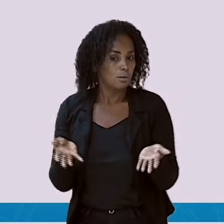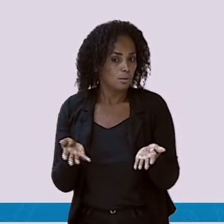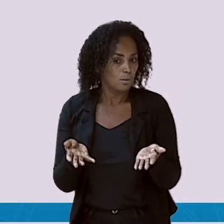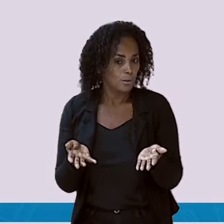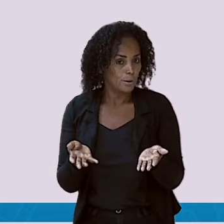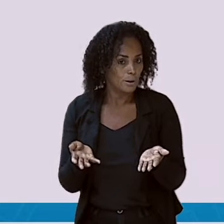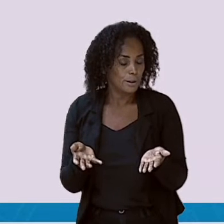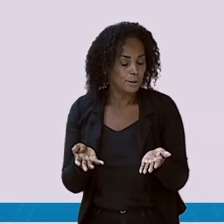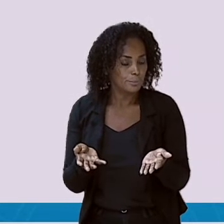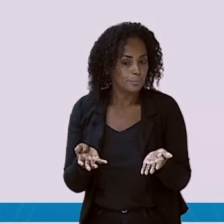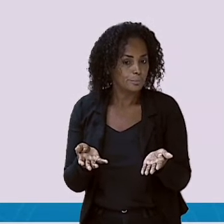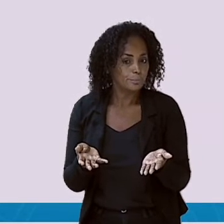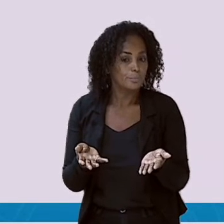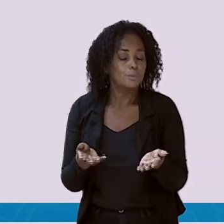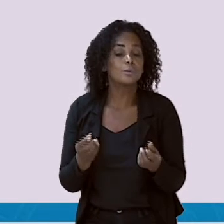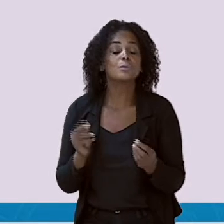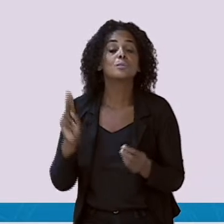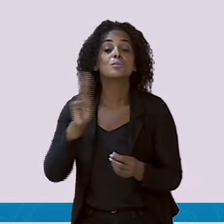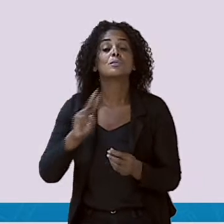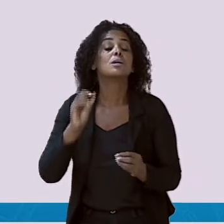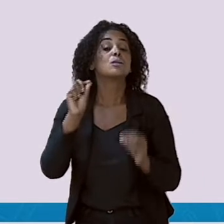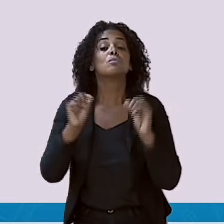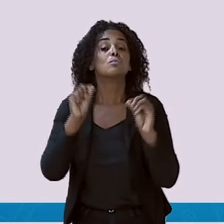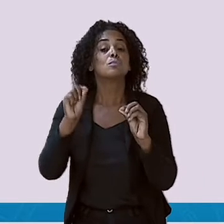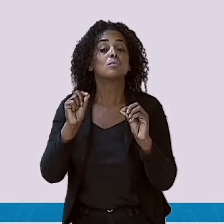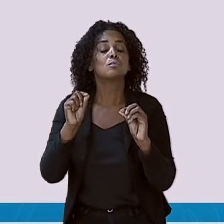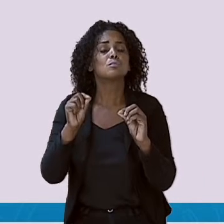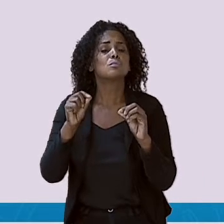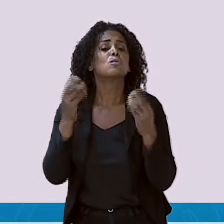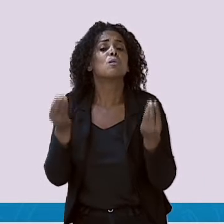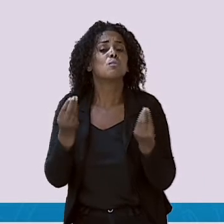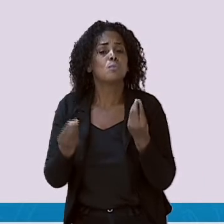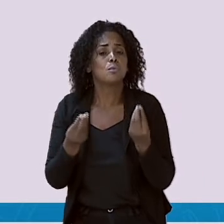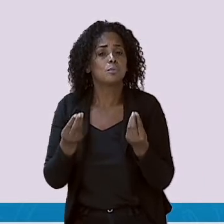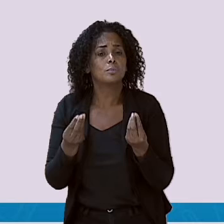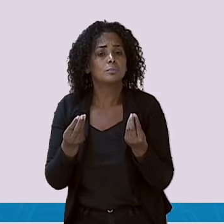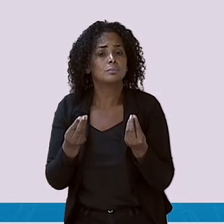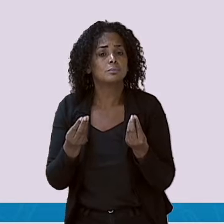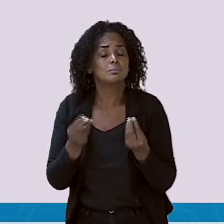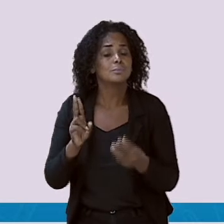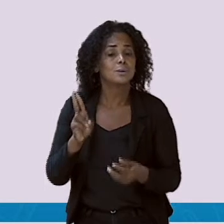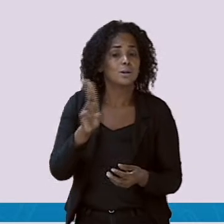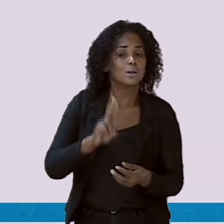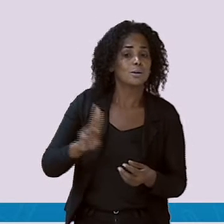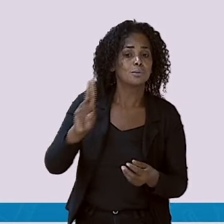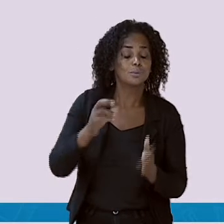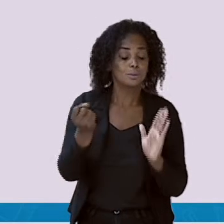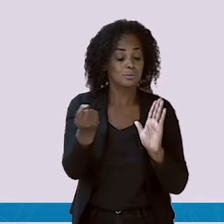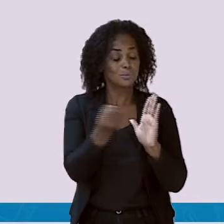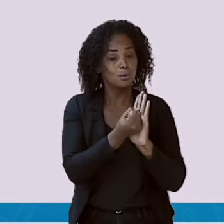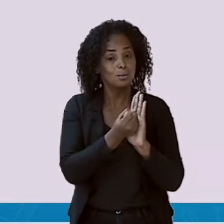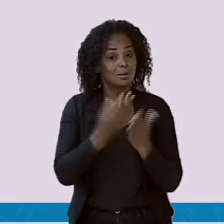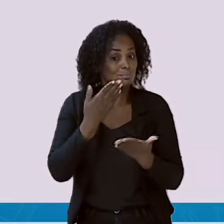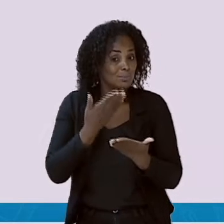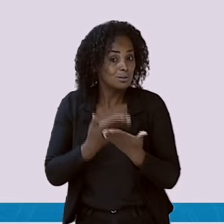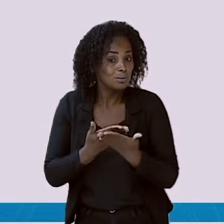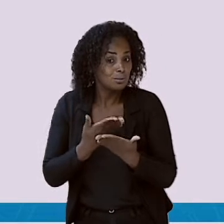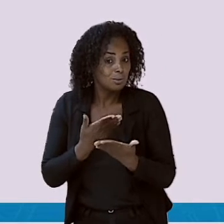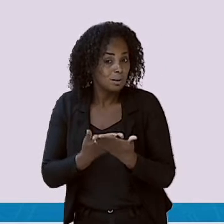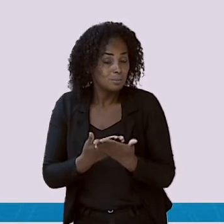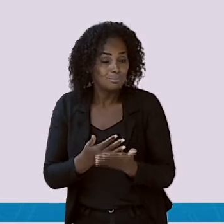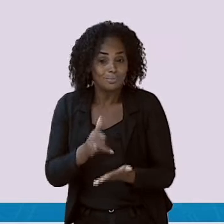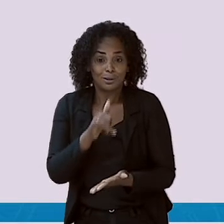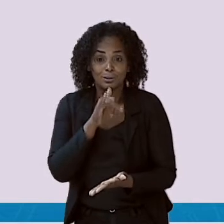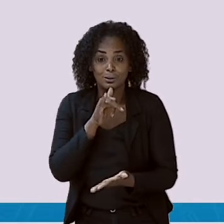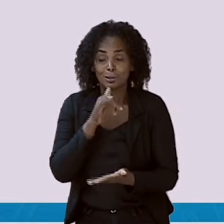Mas aonde eu uso o arredondamento? Eu uso em notas escolares, por